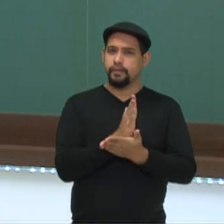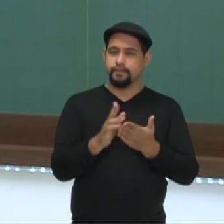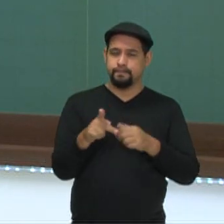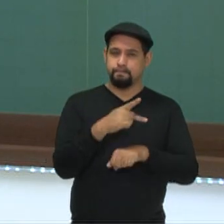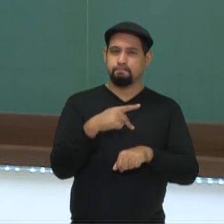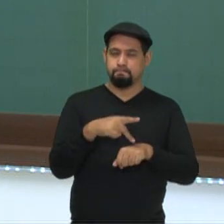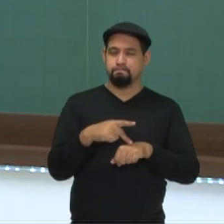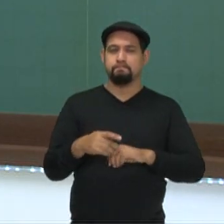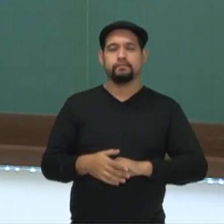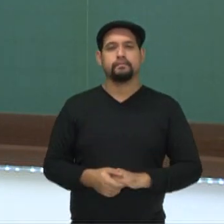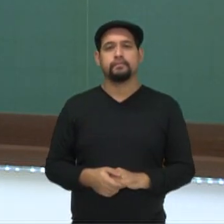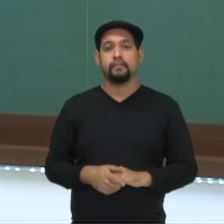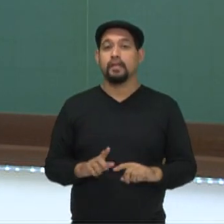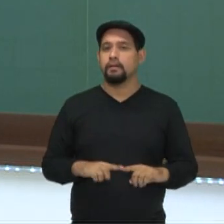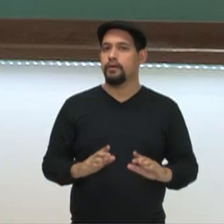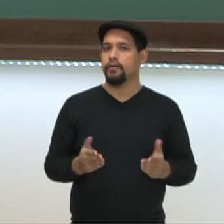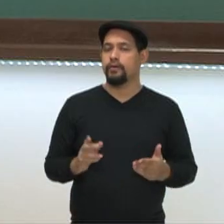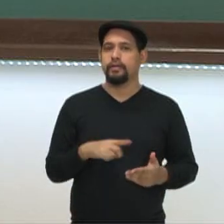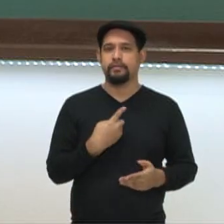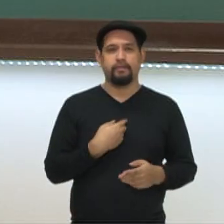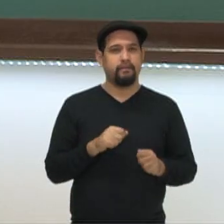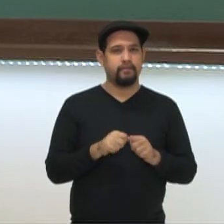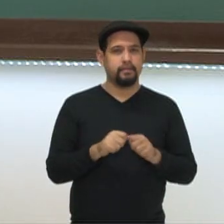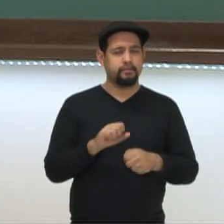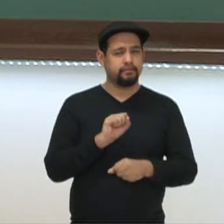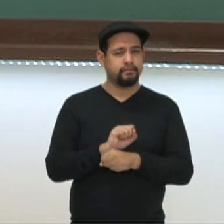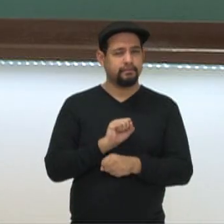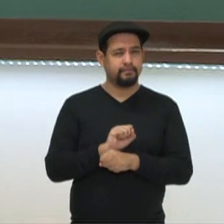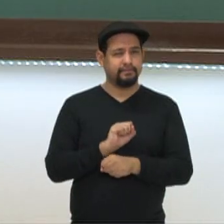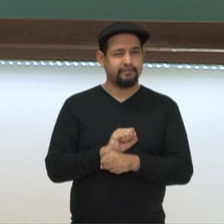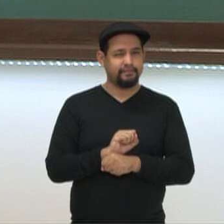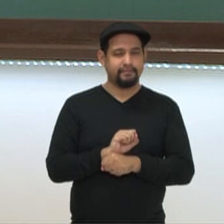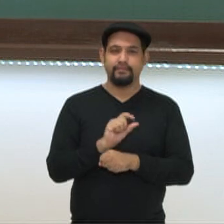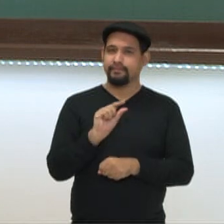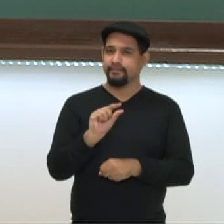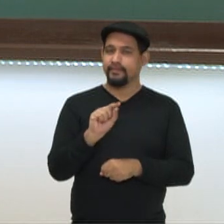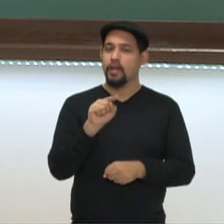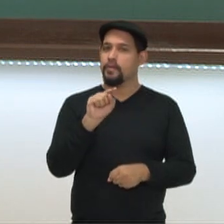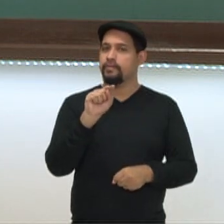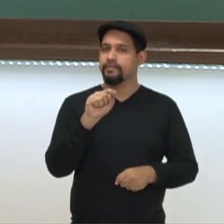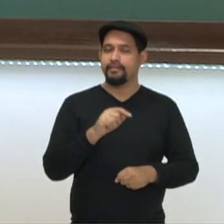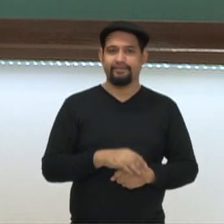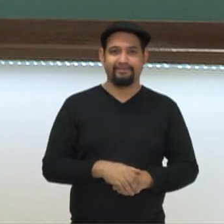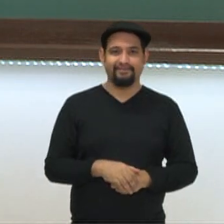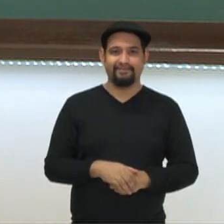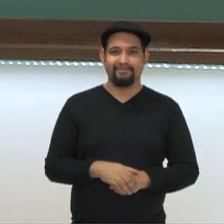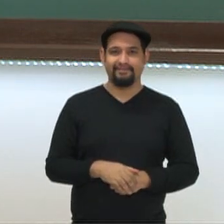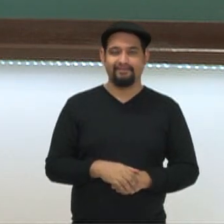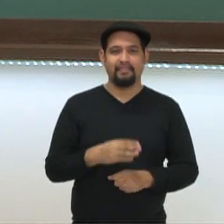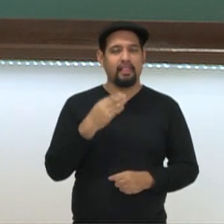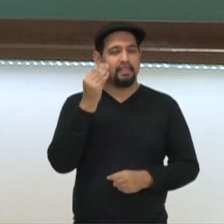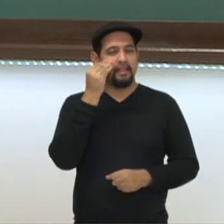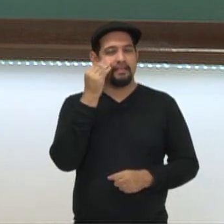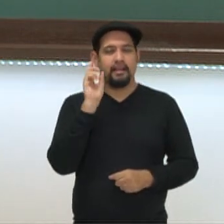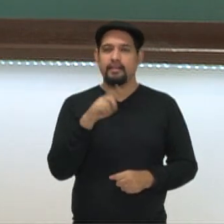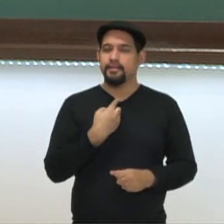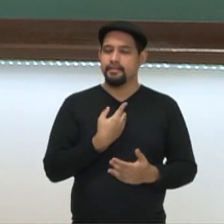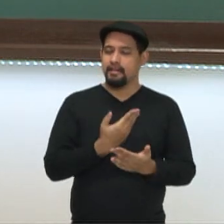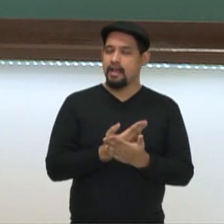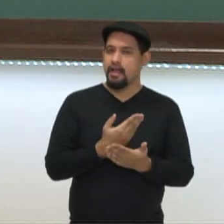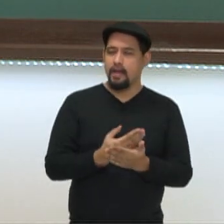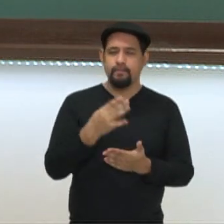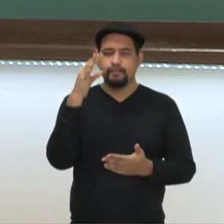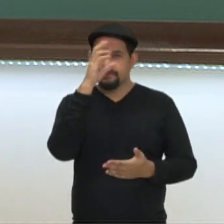muçulmanos. Agora, vamos fazer aquele break, aquela paradinha para vocês se envolverem aqui na nossa aula,